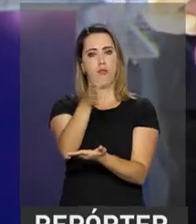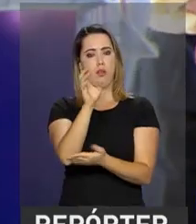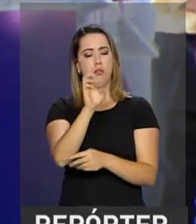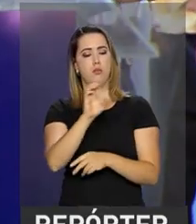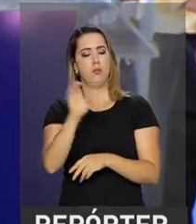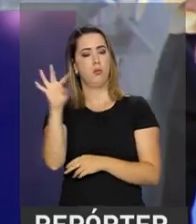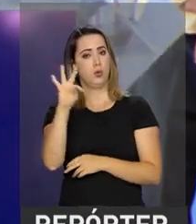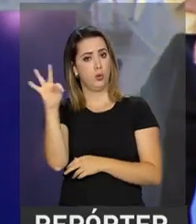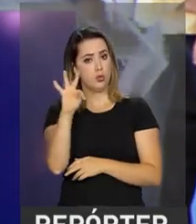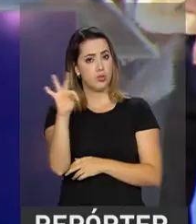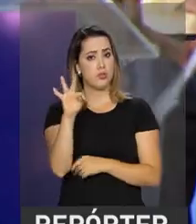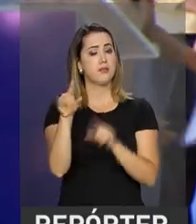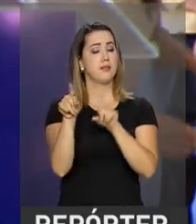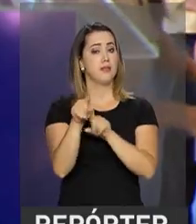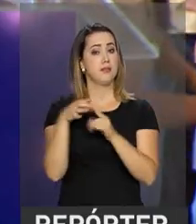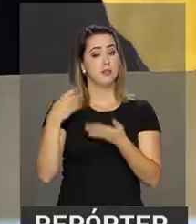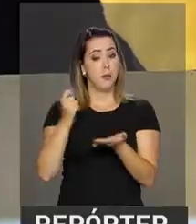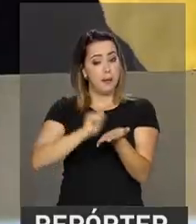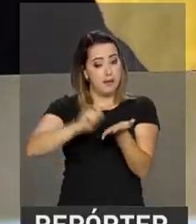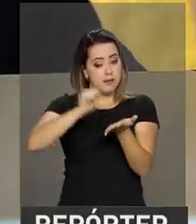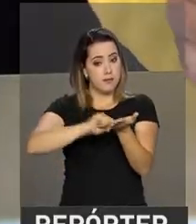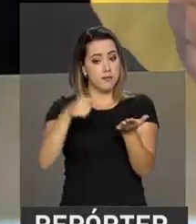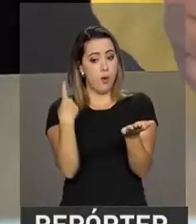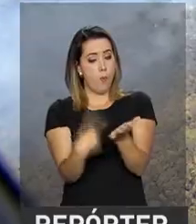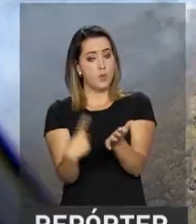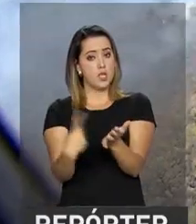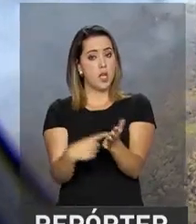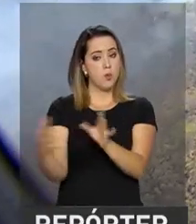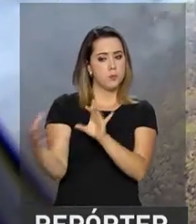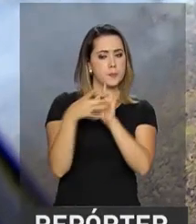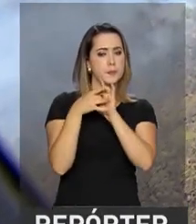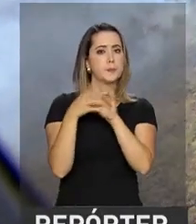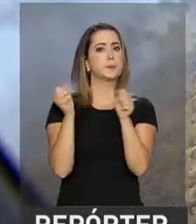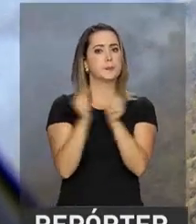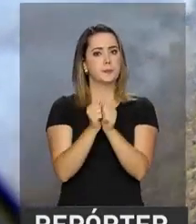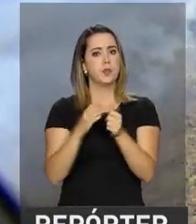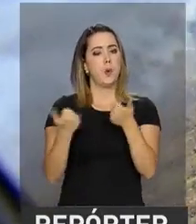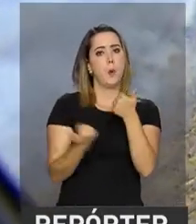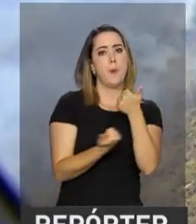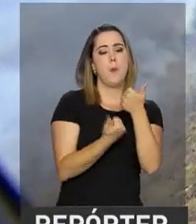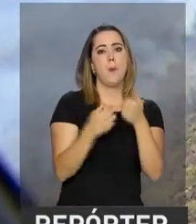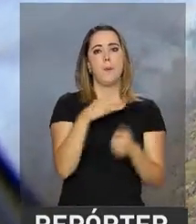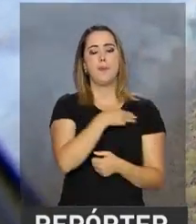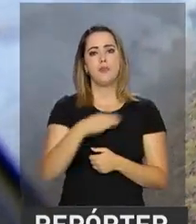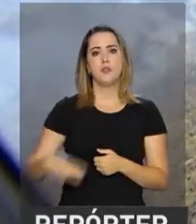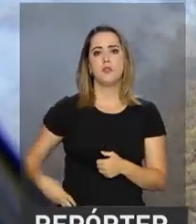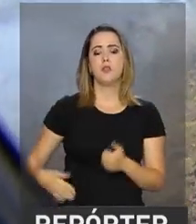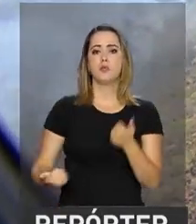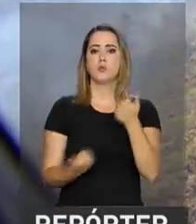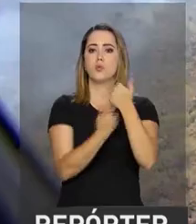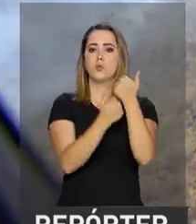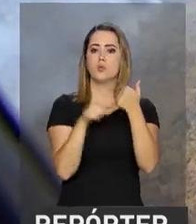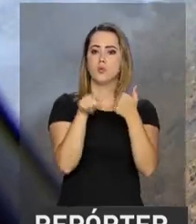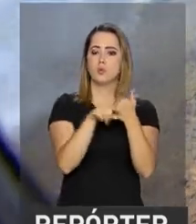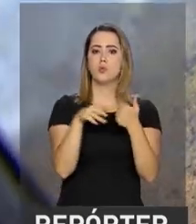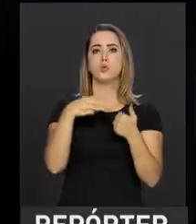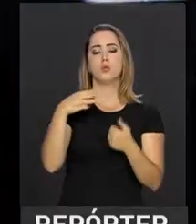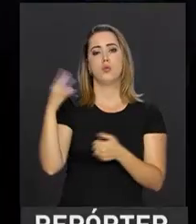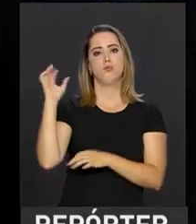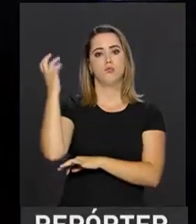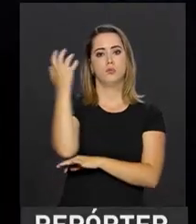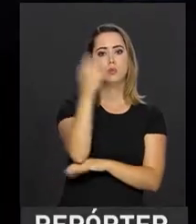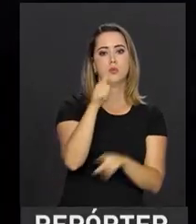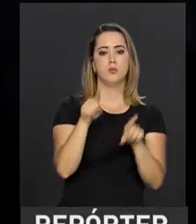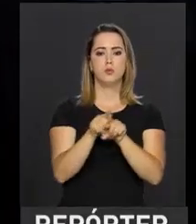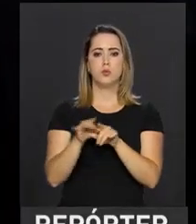estado. Além de assinar o protocolo de integração, o ministro substituto do Meio Ambiente acompanhou a situação dos incêndios